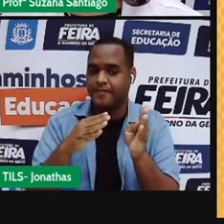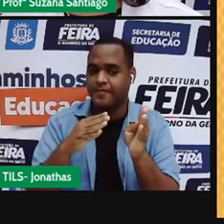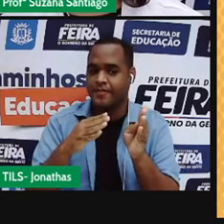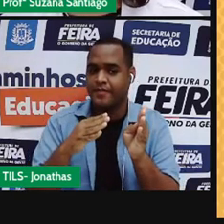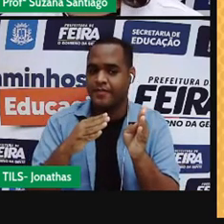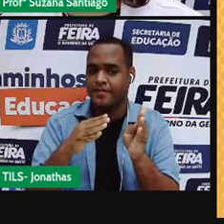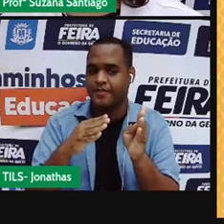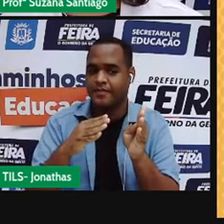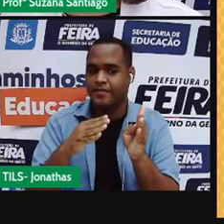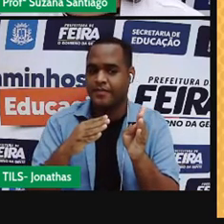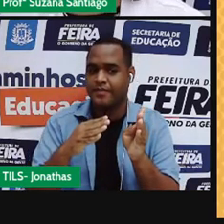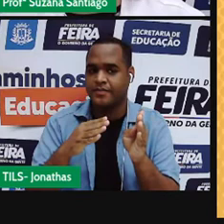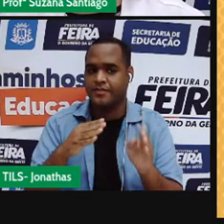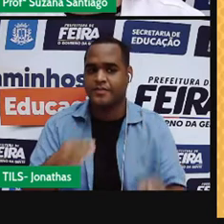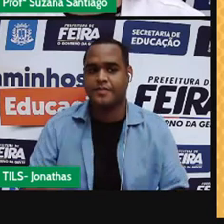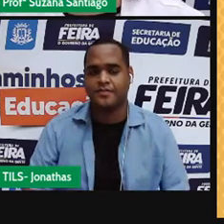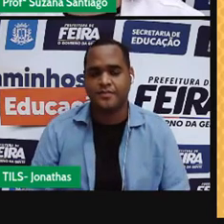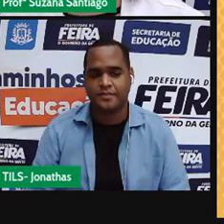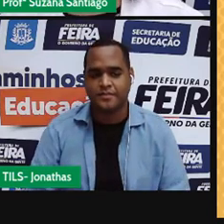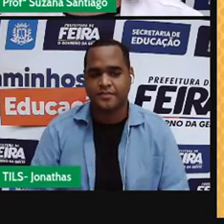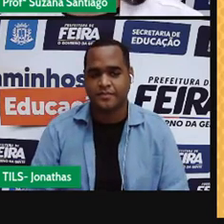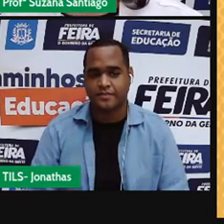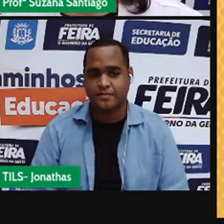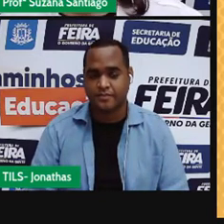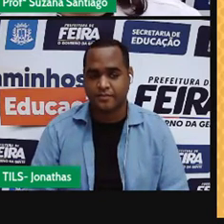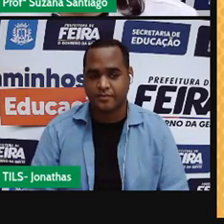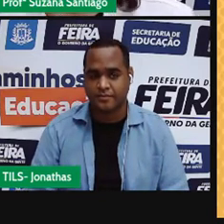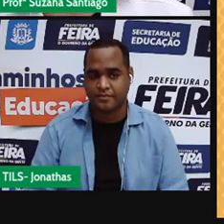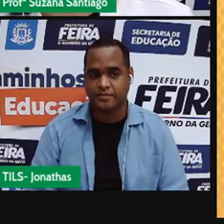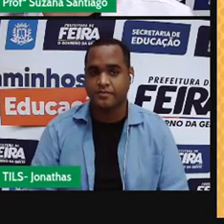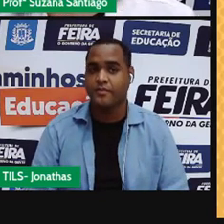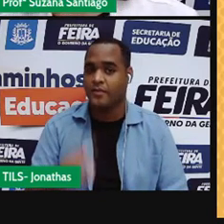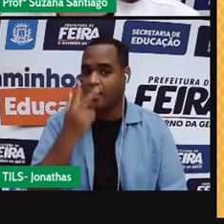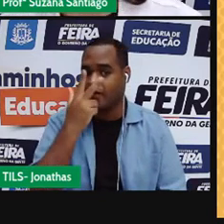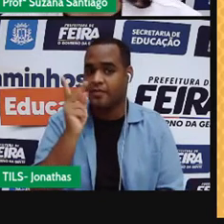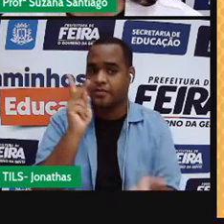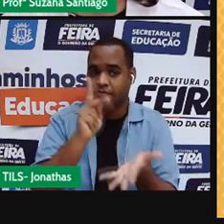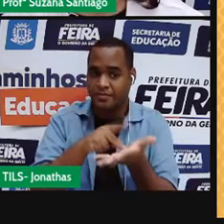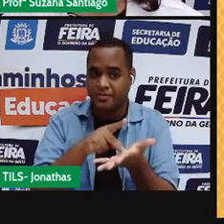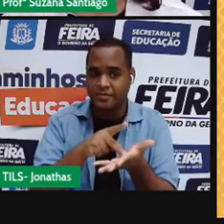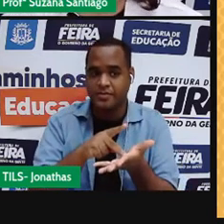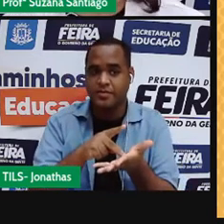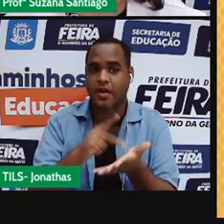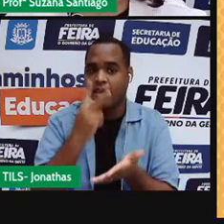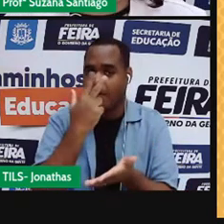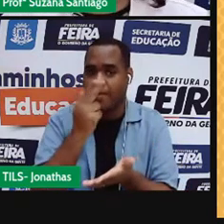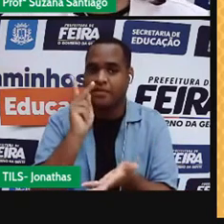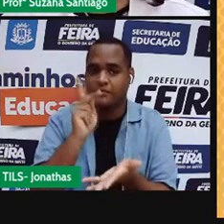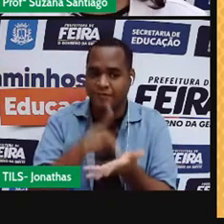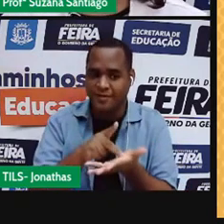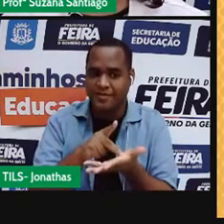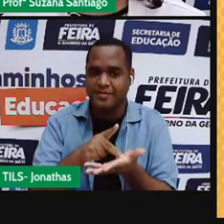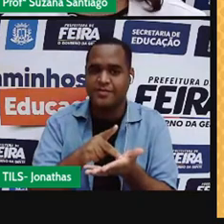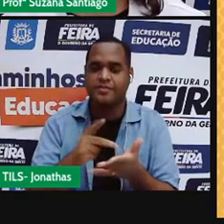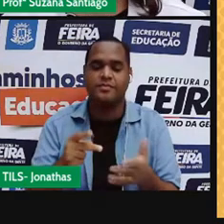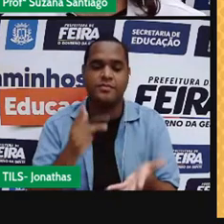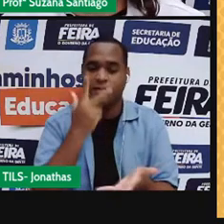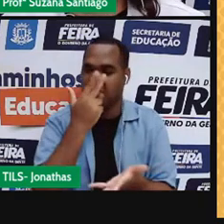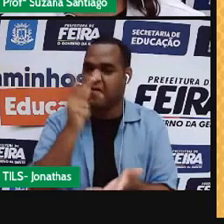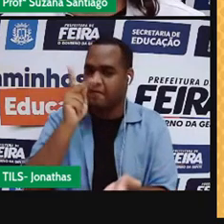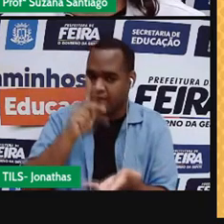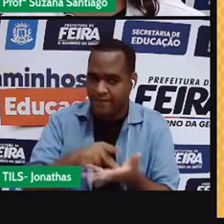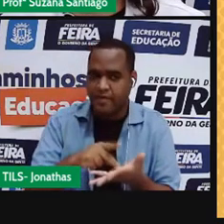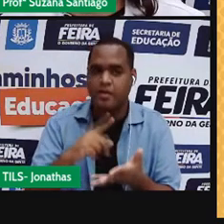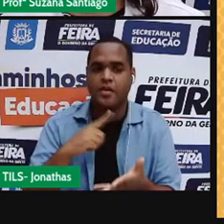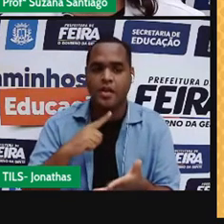é. Essa ela é fato, gente. Essa Fato, é notícia é real. fato. Aconteceu mesmo lá